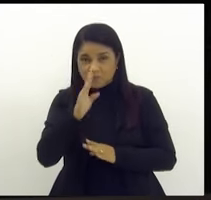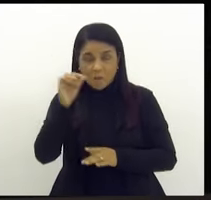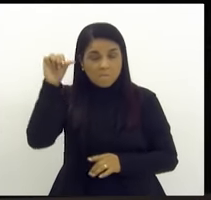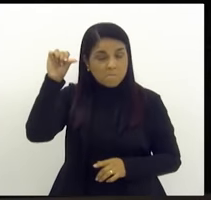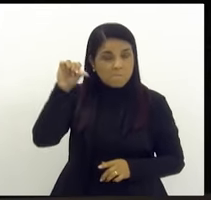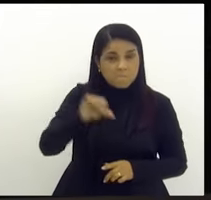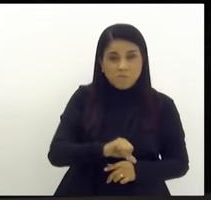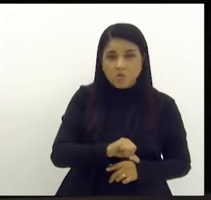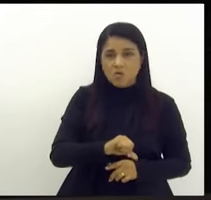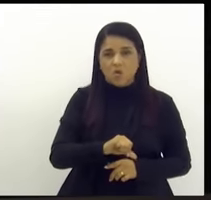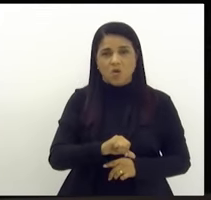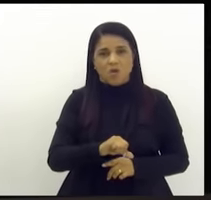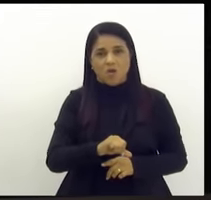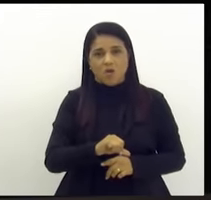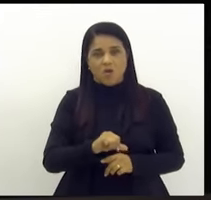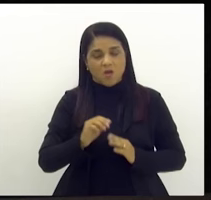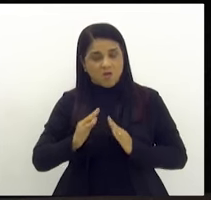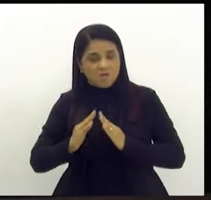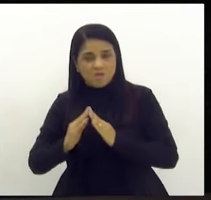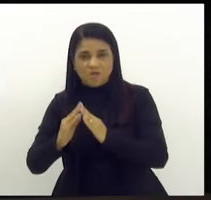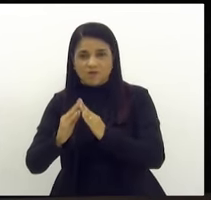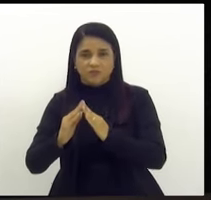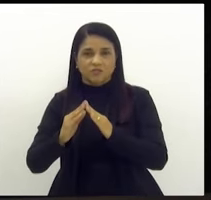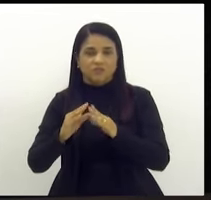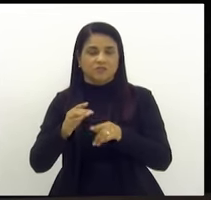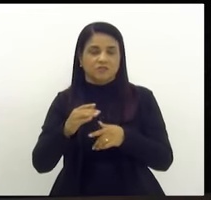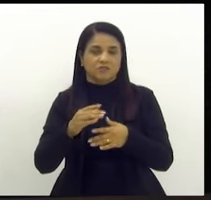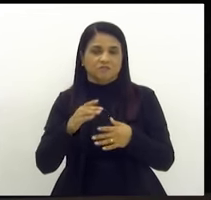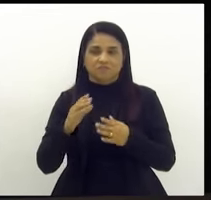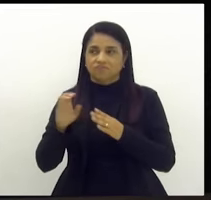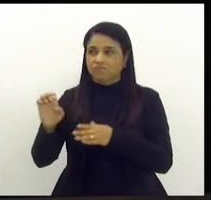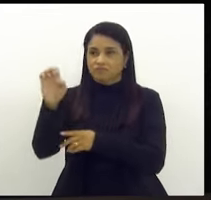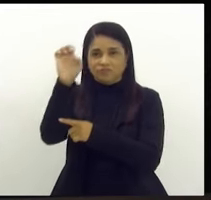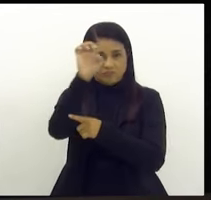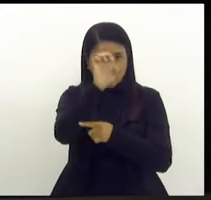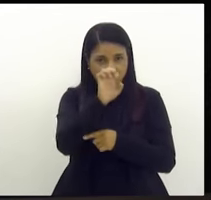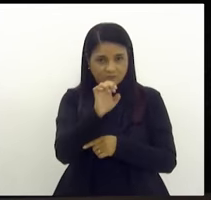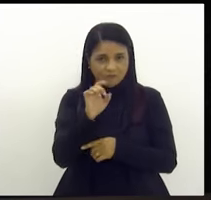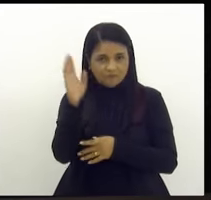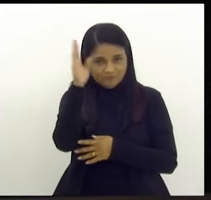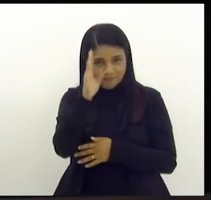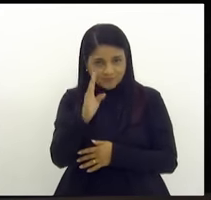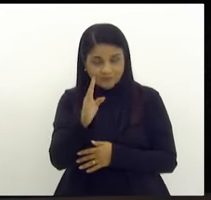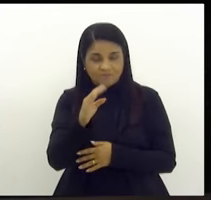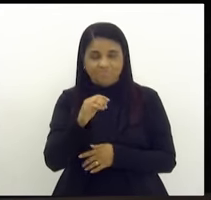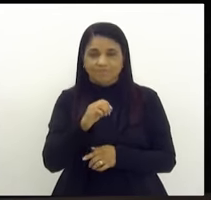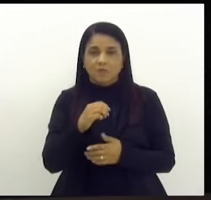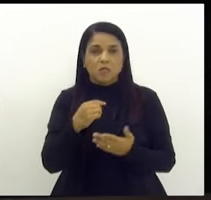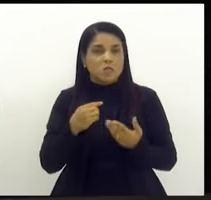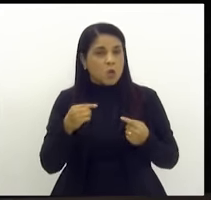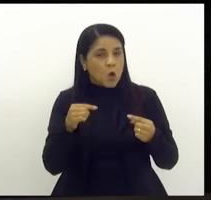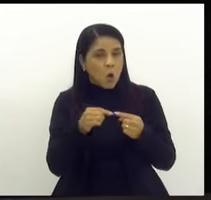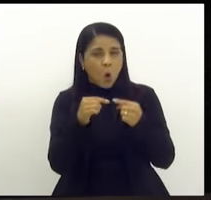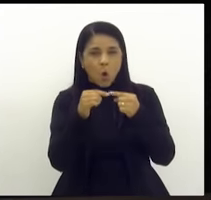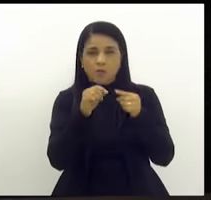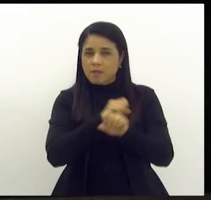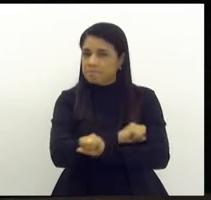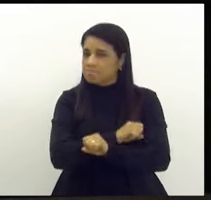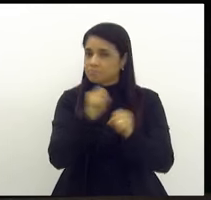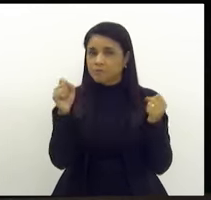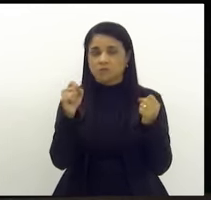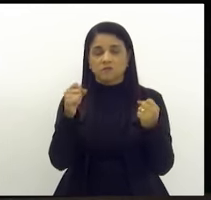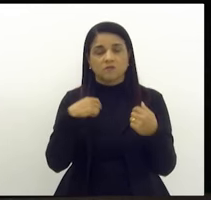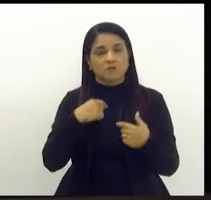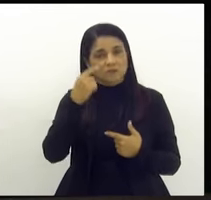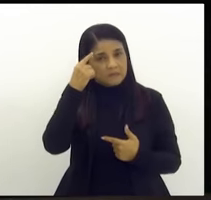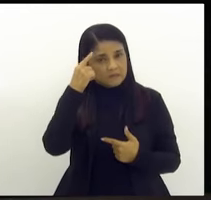performance que entre o Estados da Federação então é impossível a gente compactuar com a ideia de